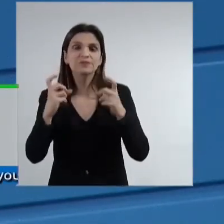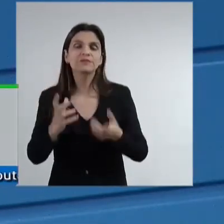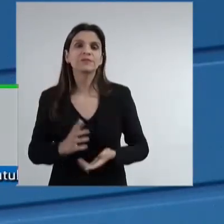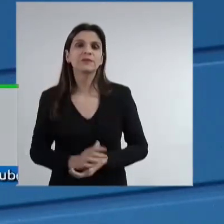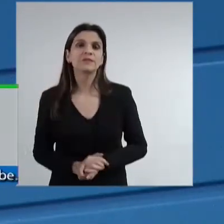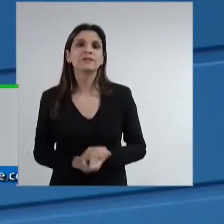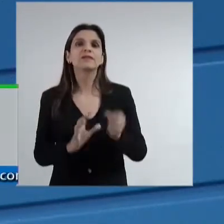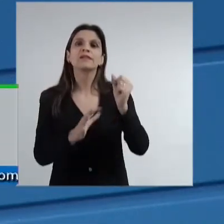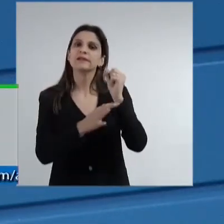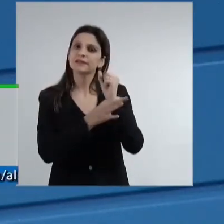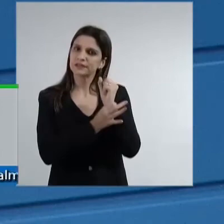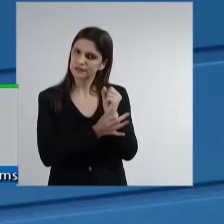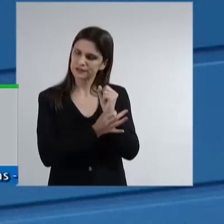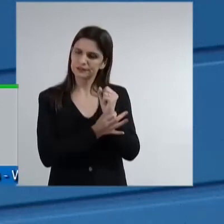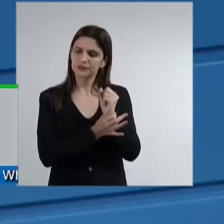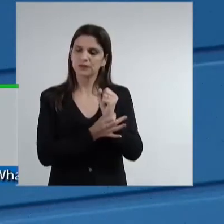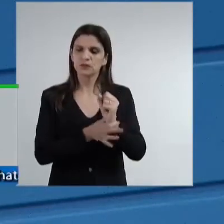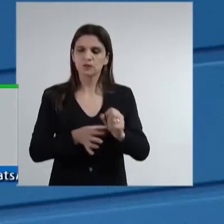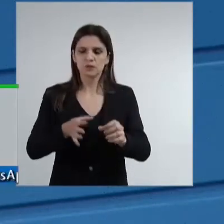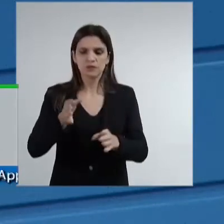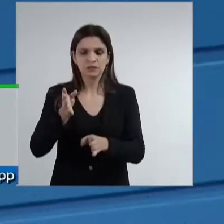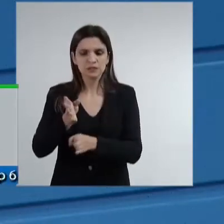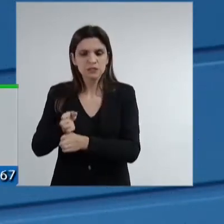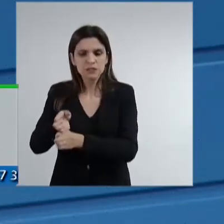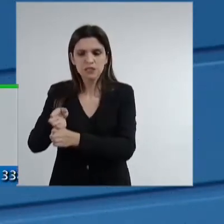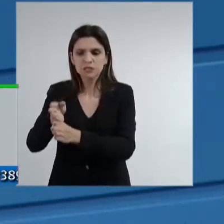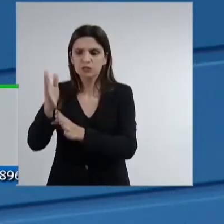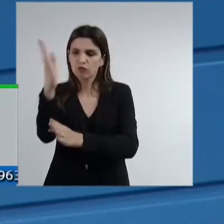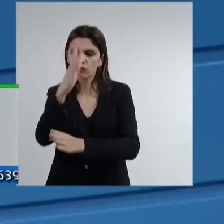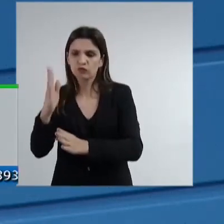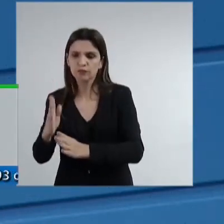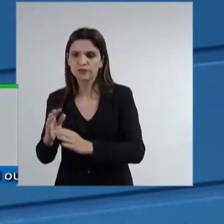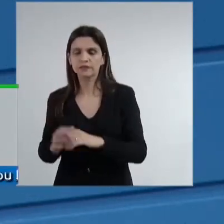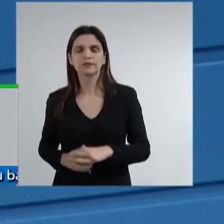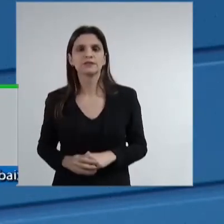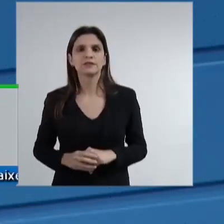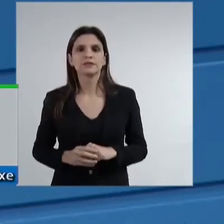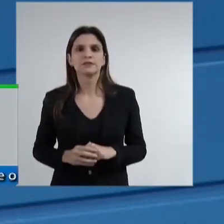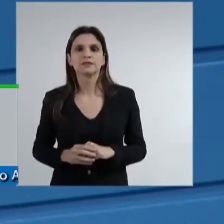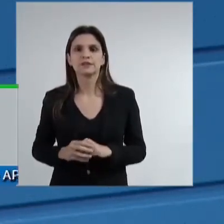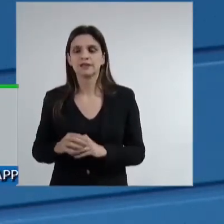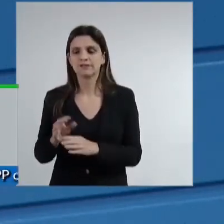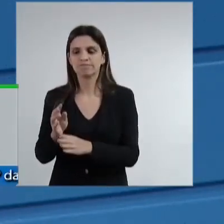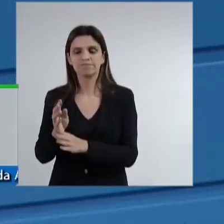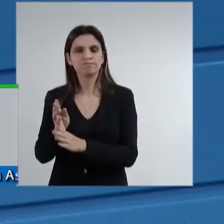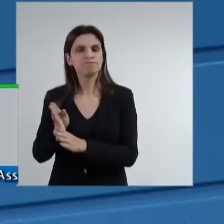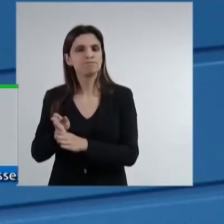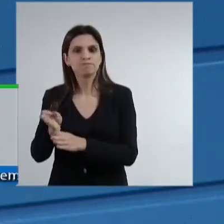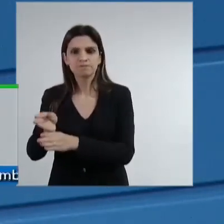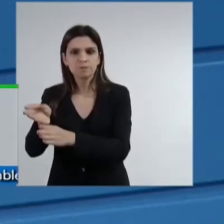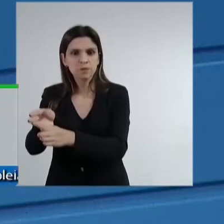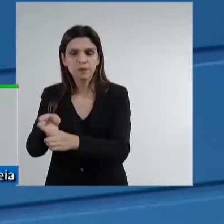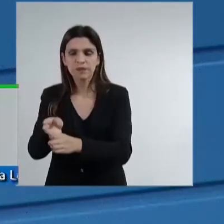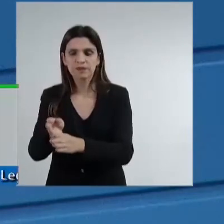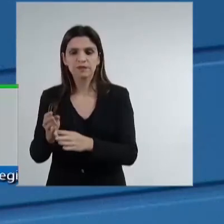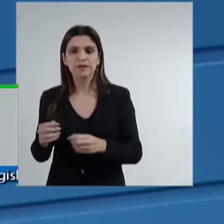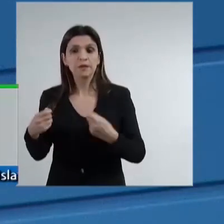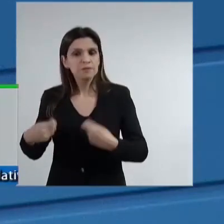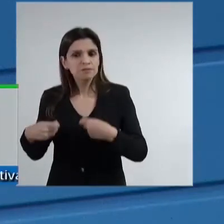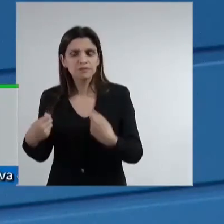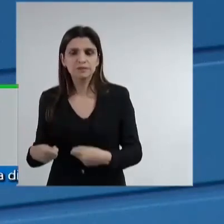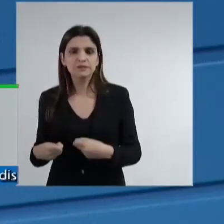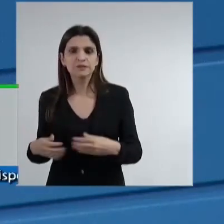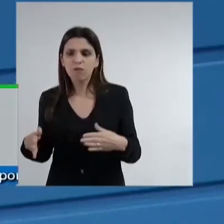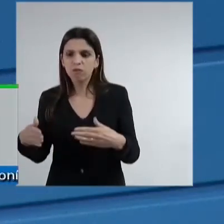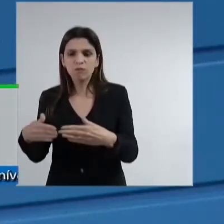à segurança da fronteira, o fechamento dessas fronteiras aqui, porque nós sabemos que o efeito é imediato se fechar isso aqui dos grandes centros, é o que